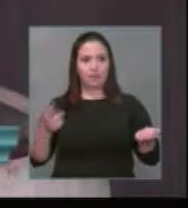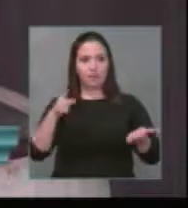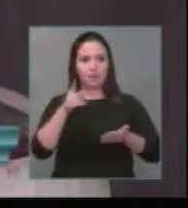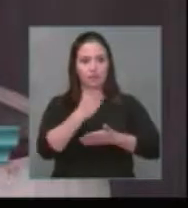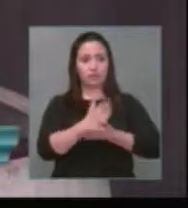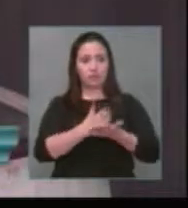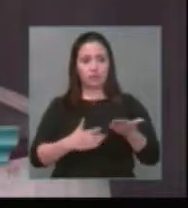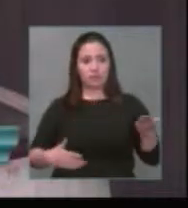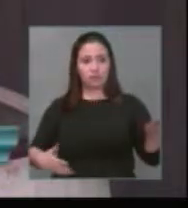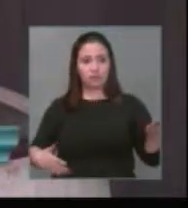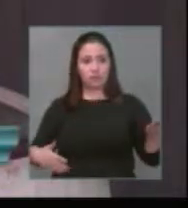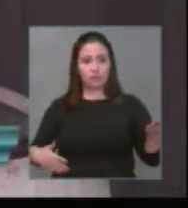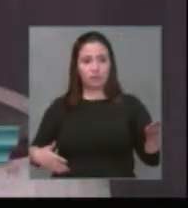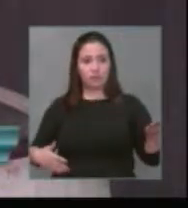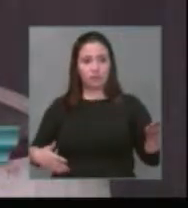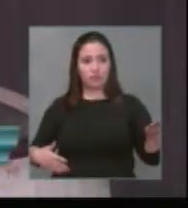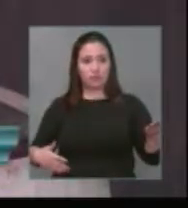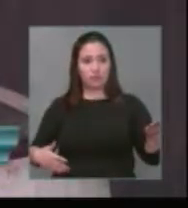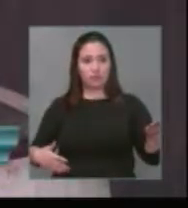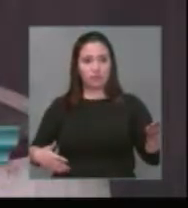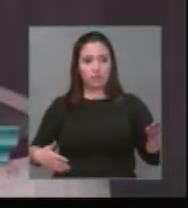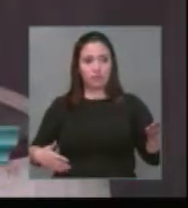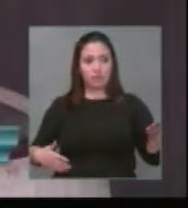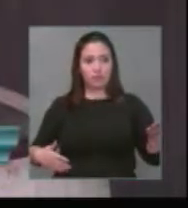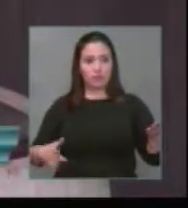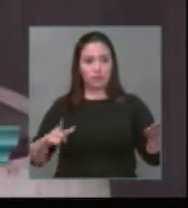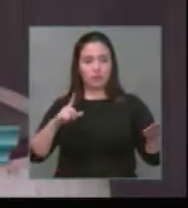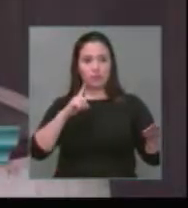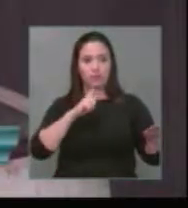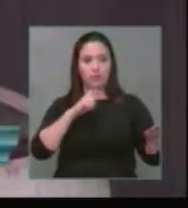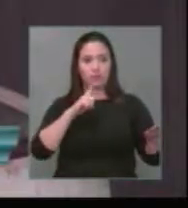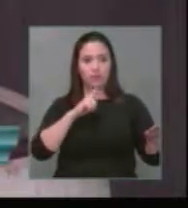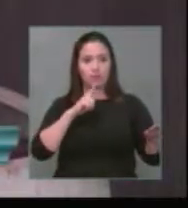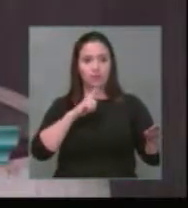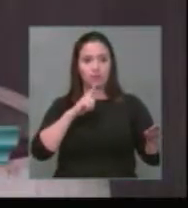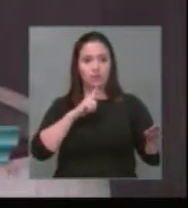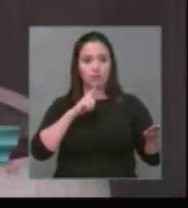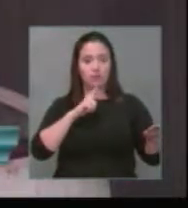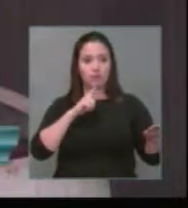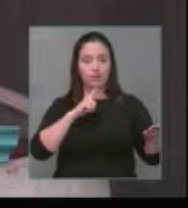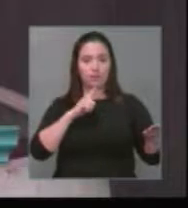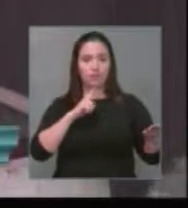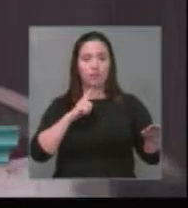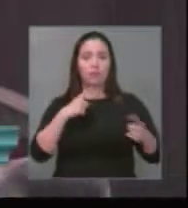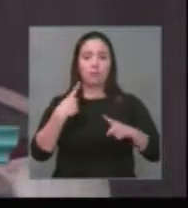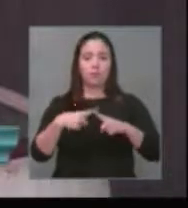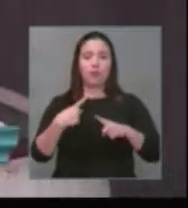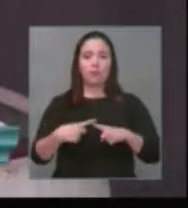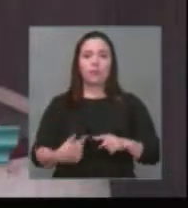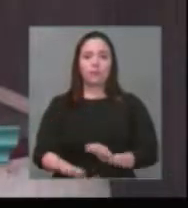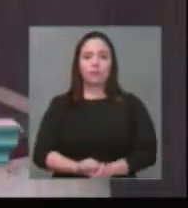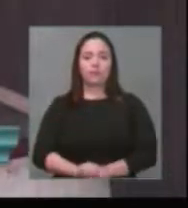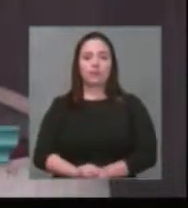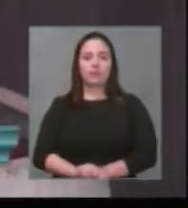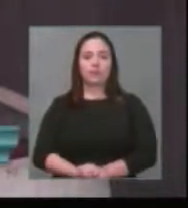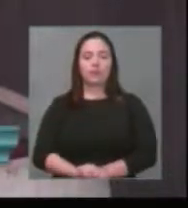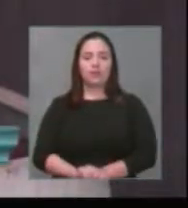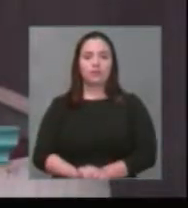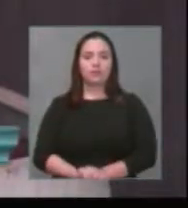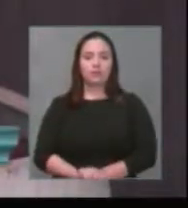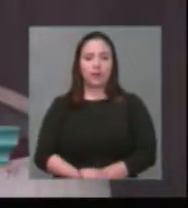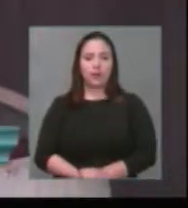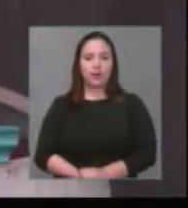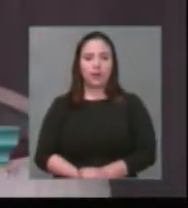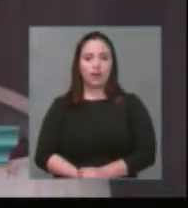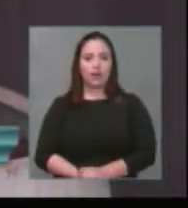mais especificamente, do Judiciário. De acordo com ela, é necessária uma reavaliação orçamentária per capita do